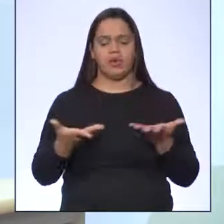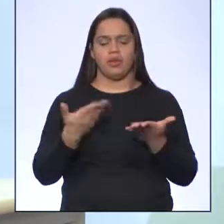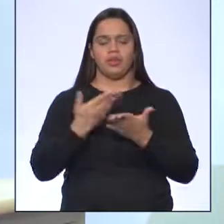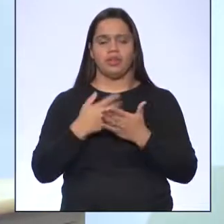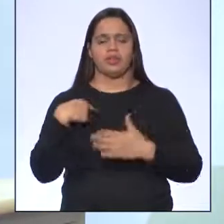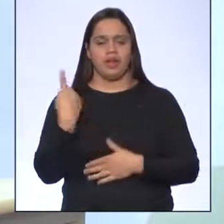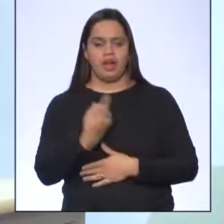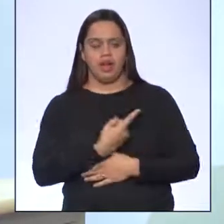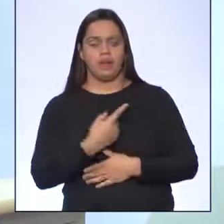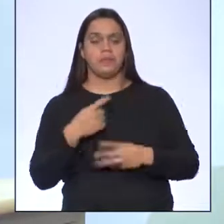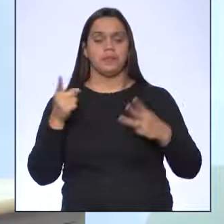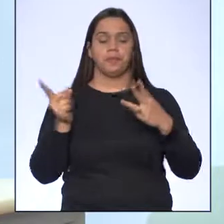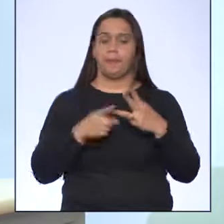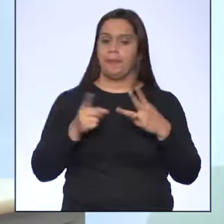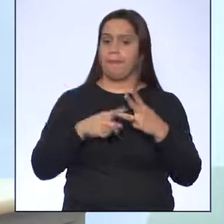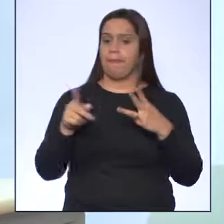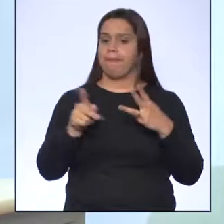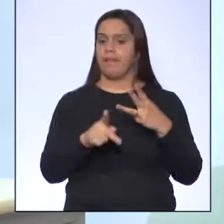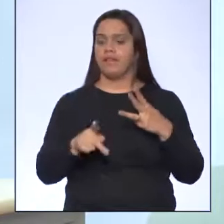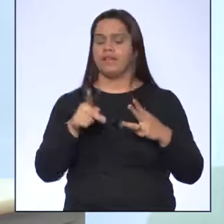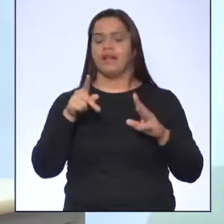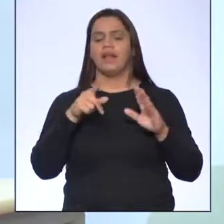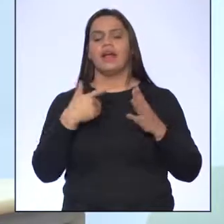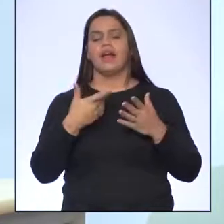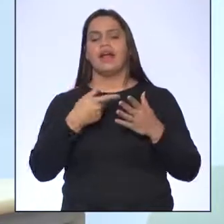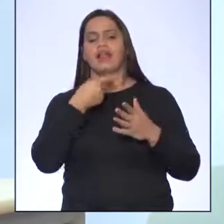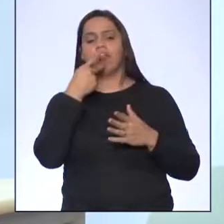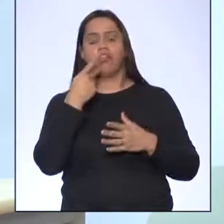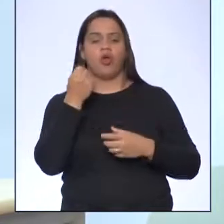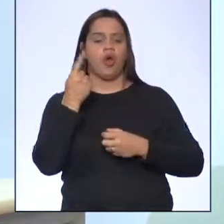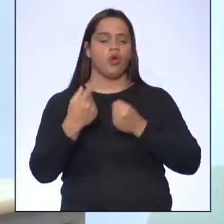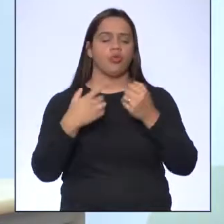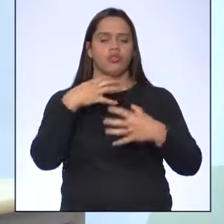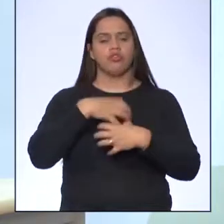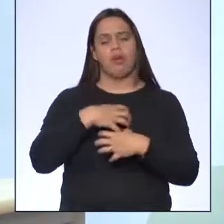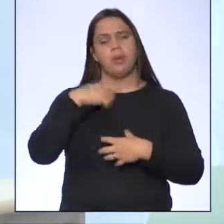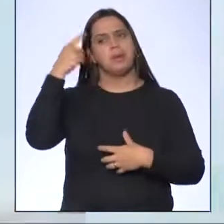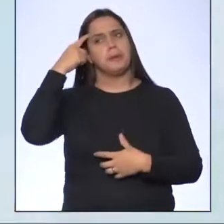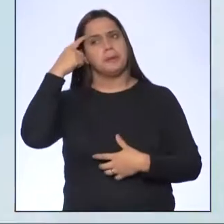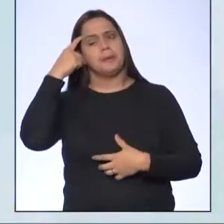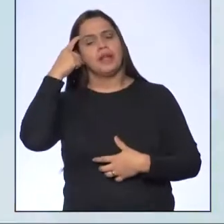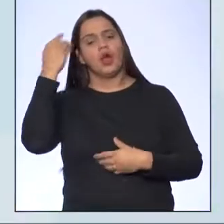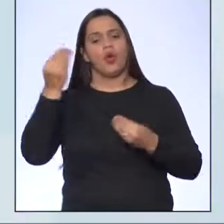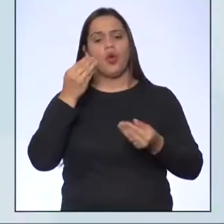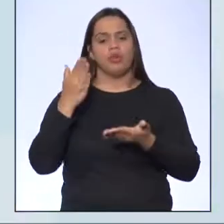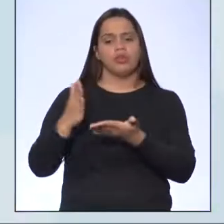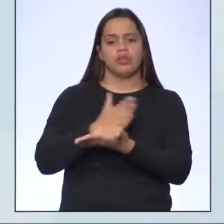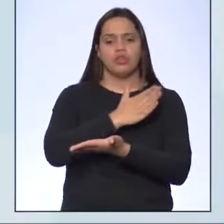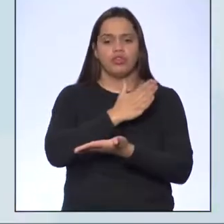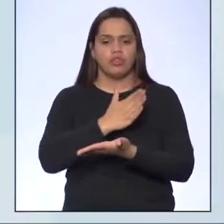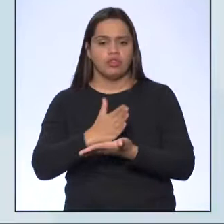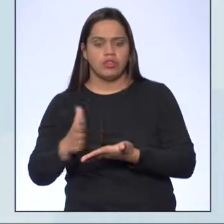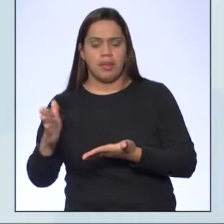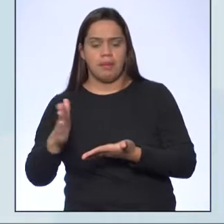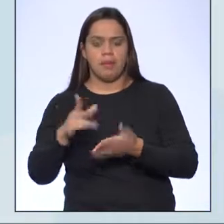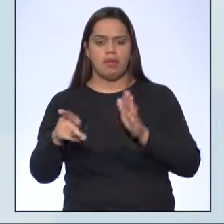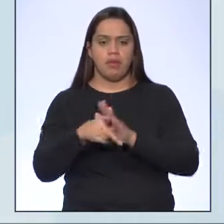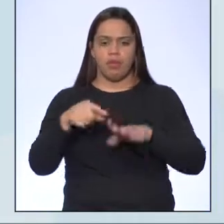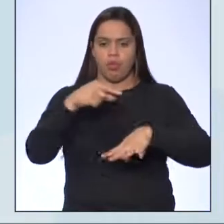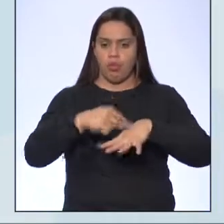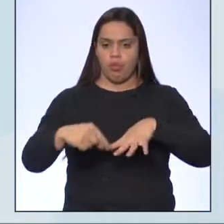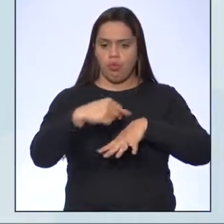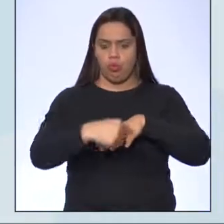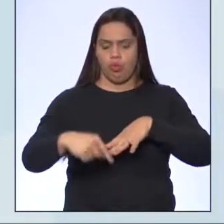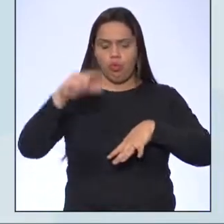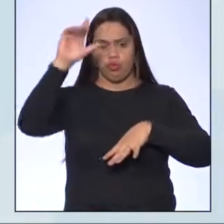questão, né, a professora Mariana trouxe aí algumas formas da gente pensar essa divisão do continente africano,